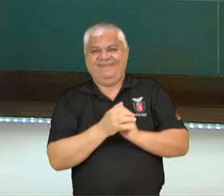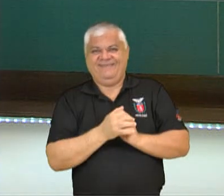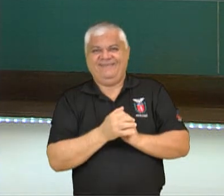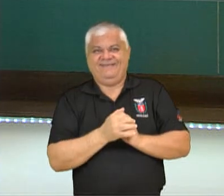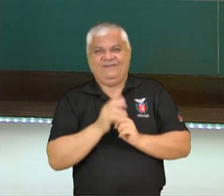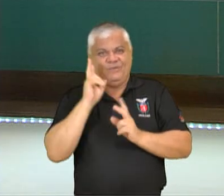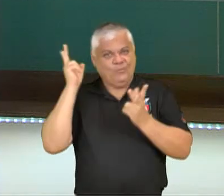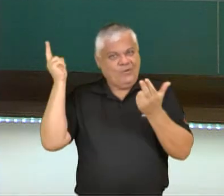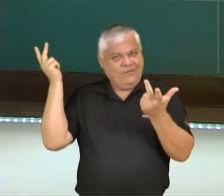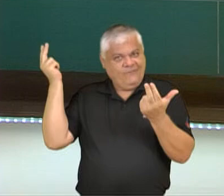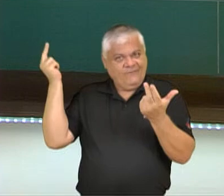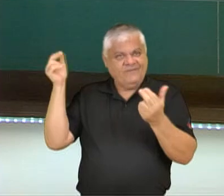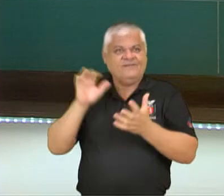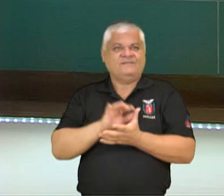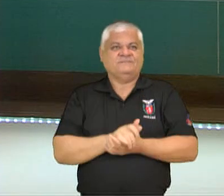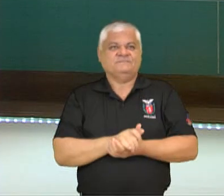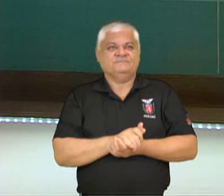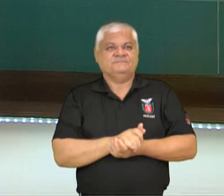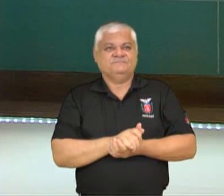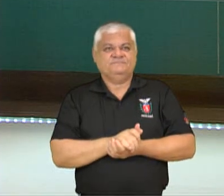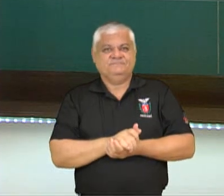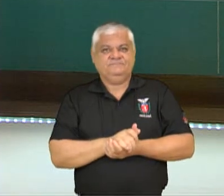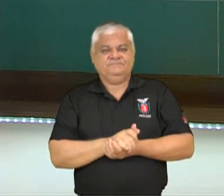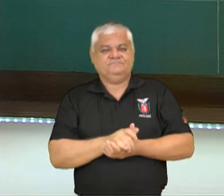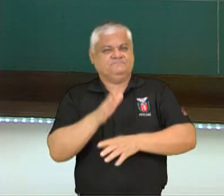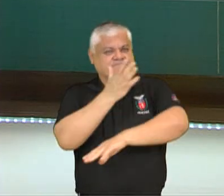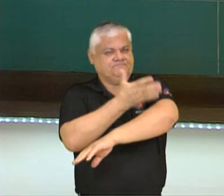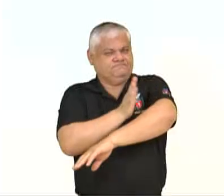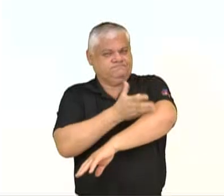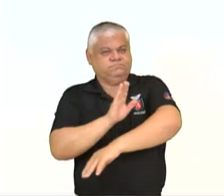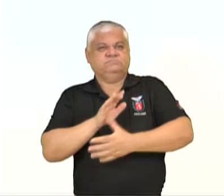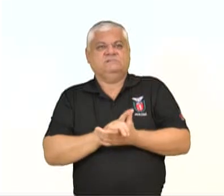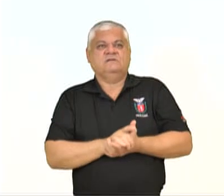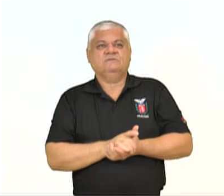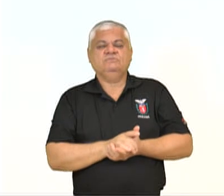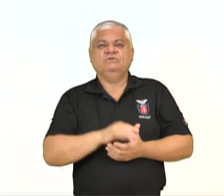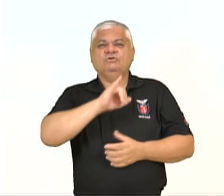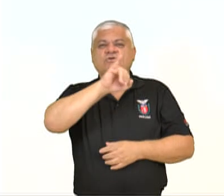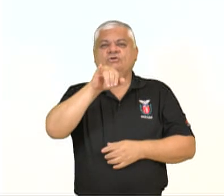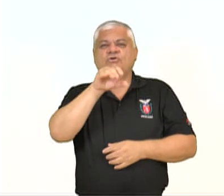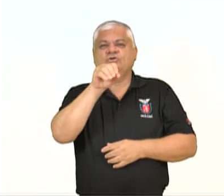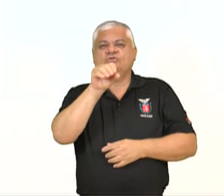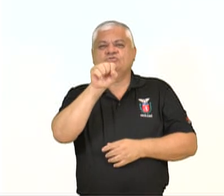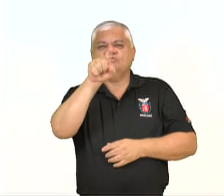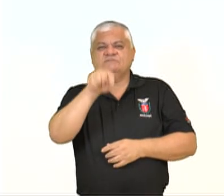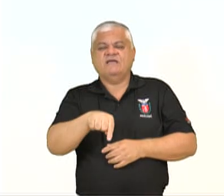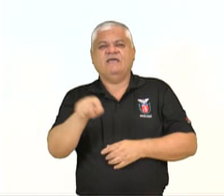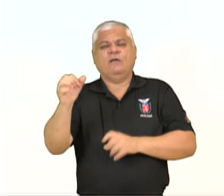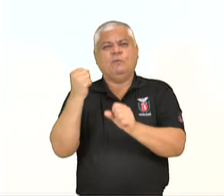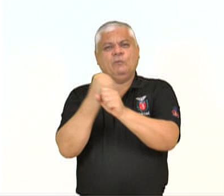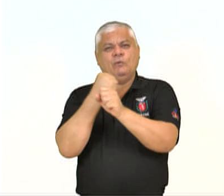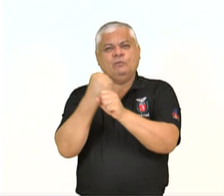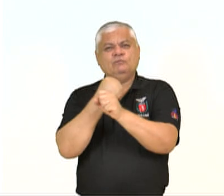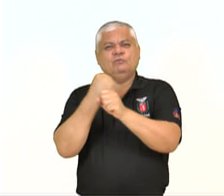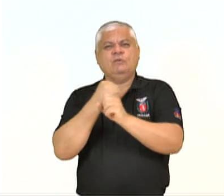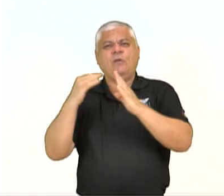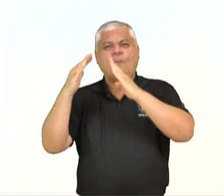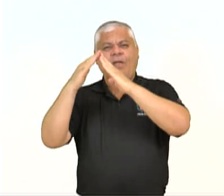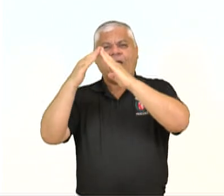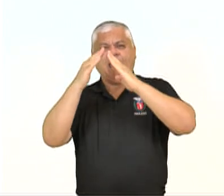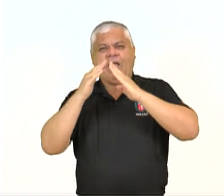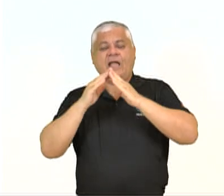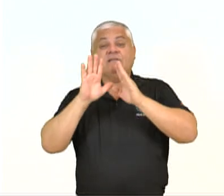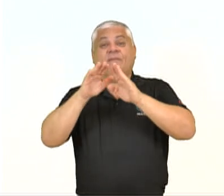representação aqui no gráfico. Okay? Vamos praticar um pouquinho. José deseja construir uma casa térrea de forma